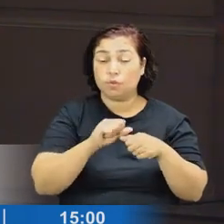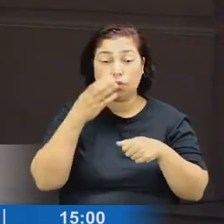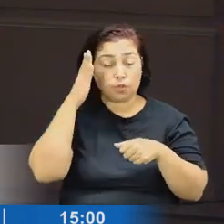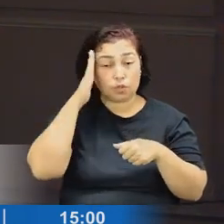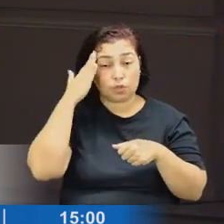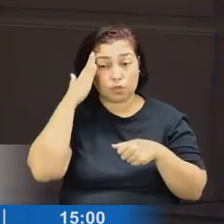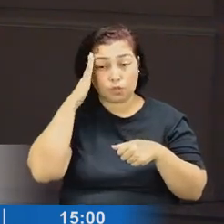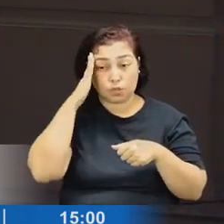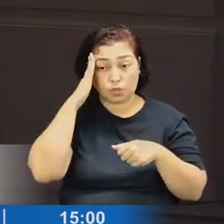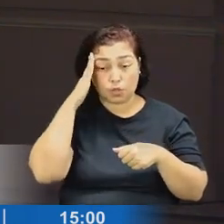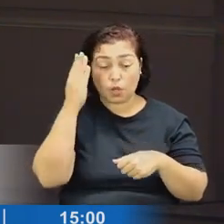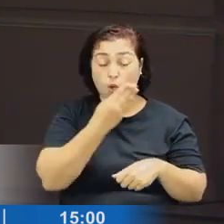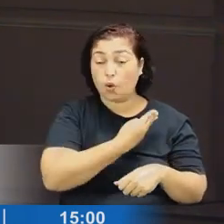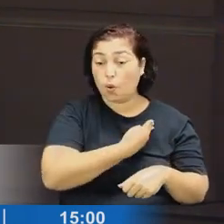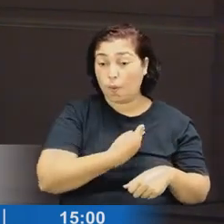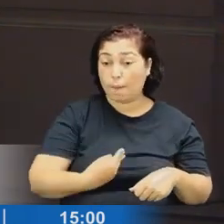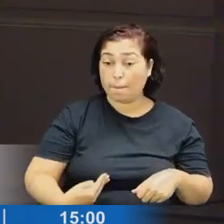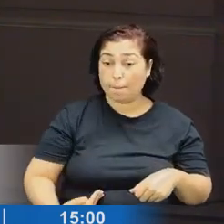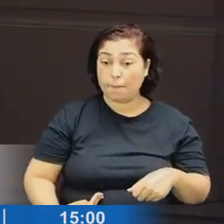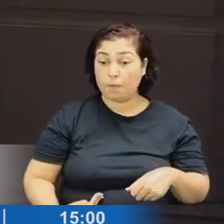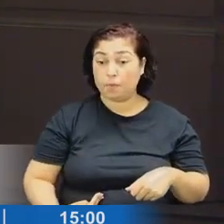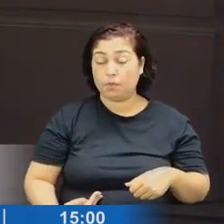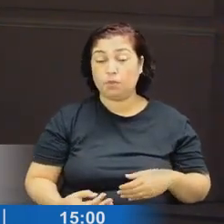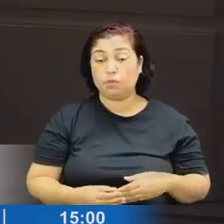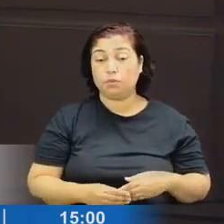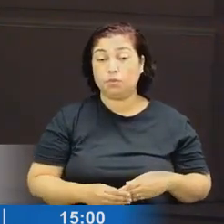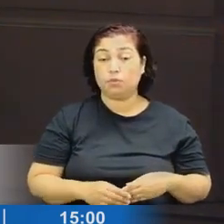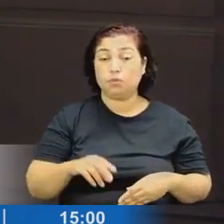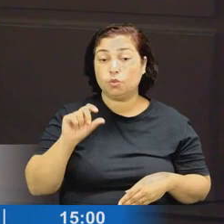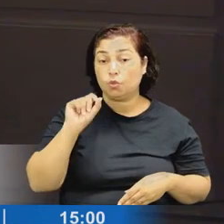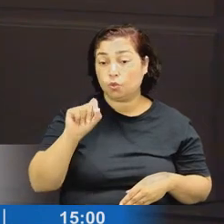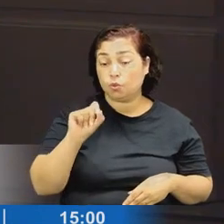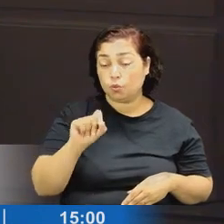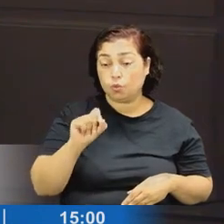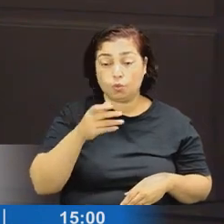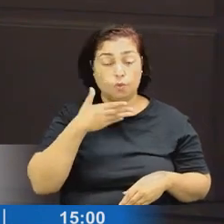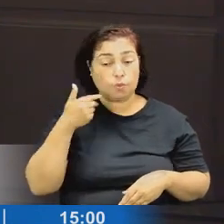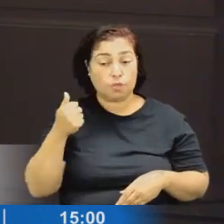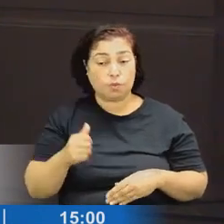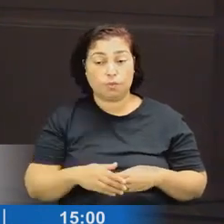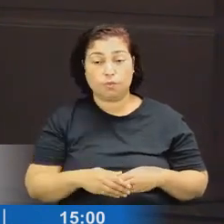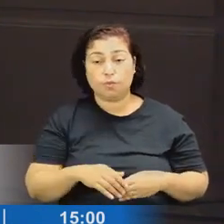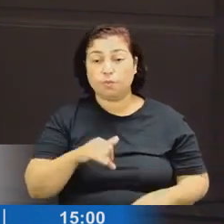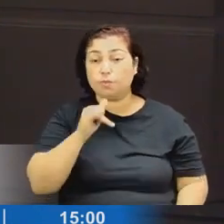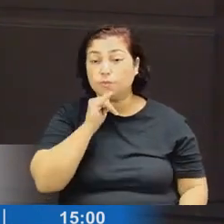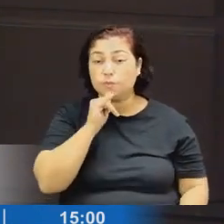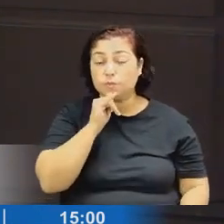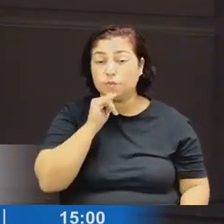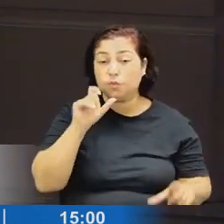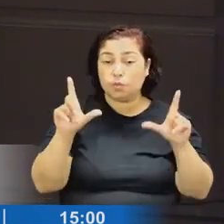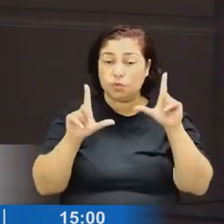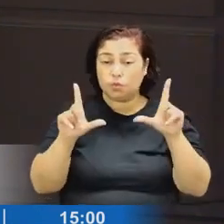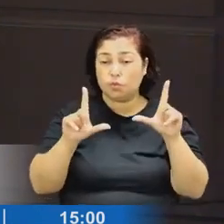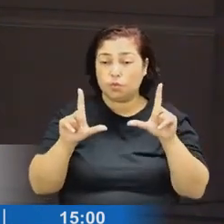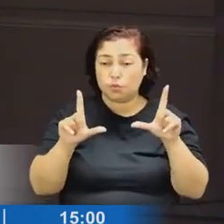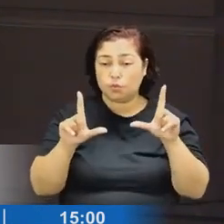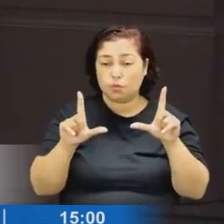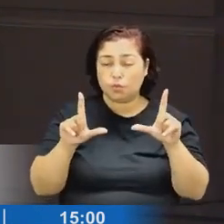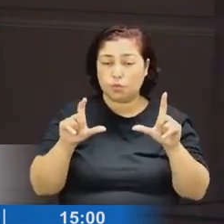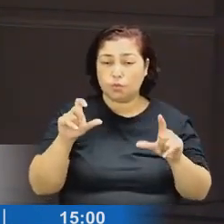que usam as plataformas né e adaptar para o que é melhor então por exemplo eu peguei uma campanha 2020